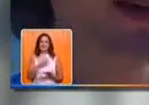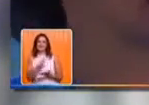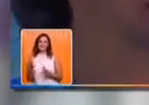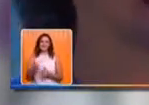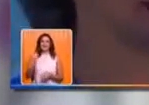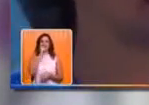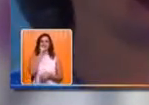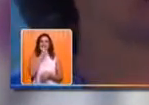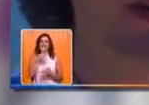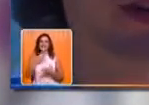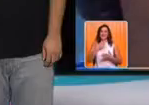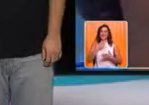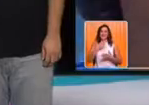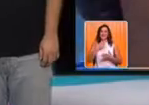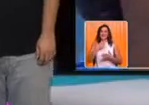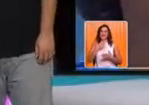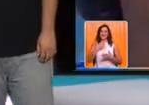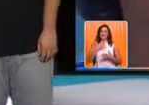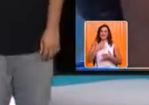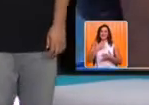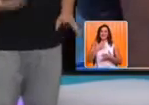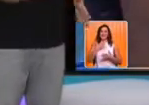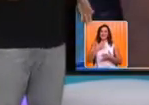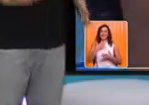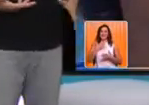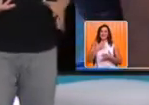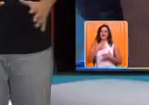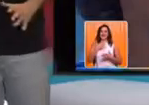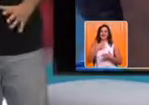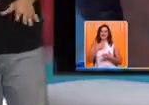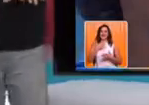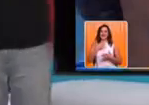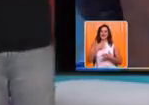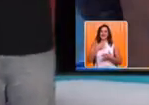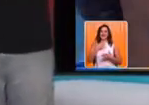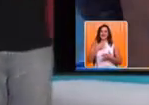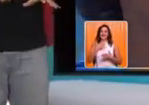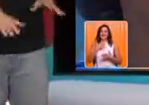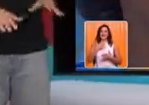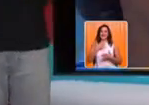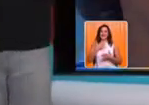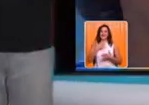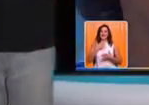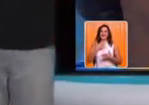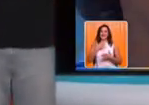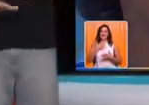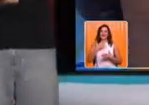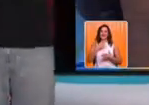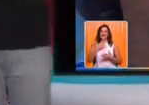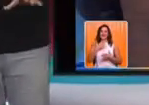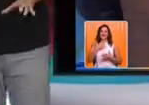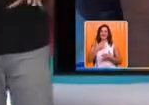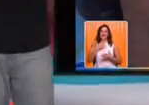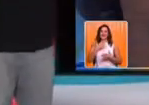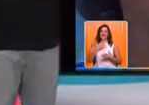é melhor bom nós sabemos não é assim assim até porque também tens um penteado